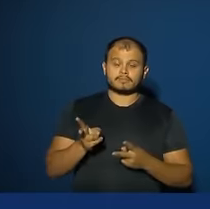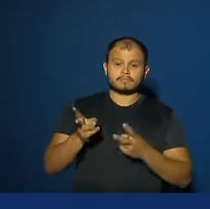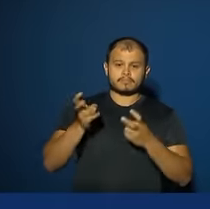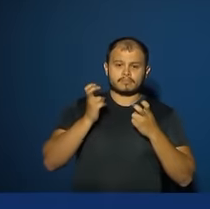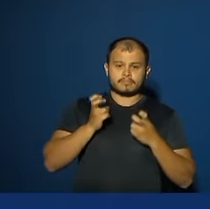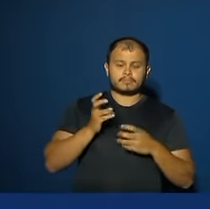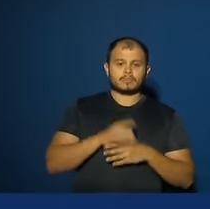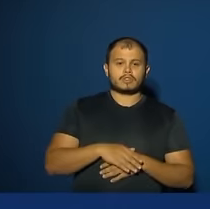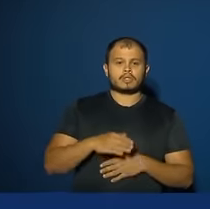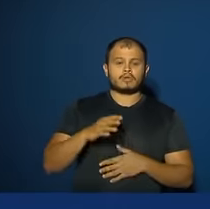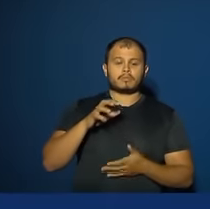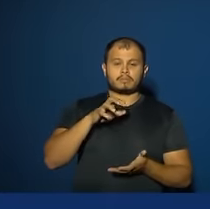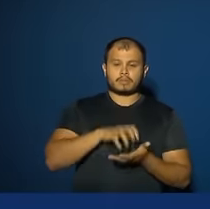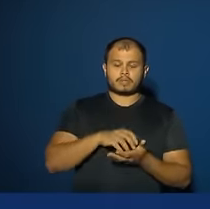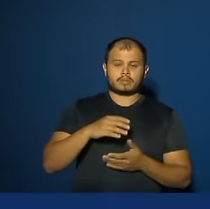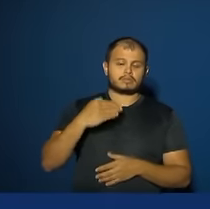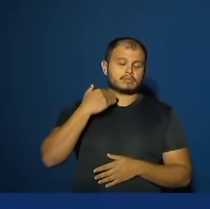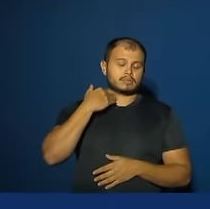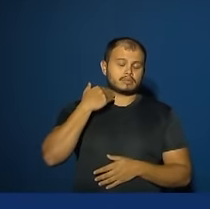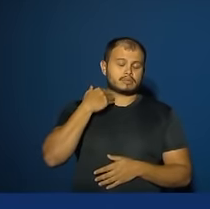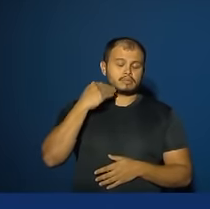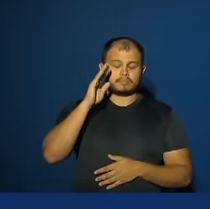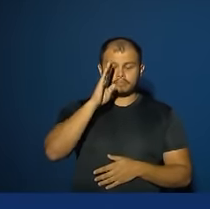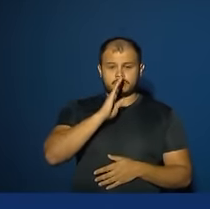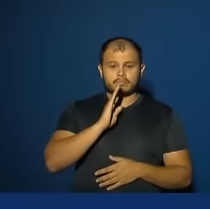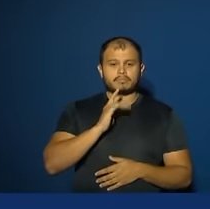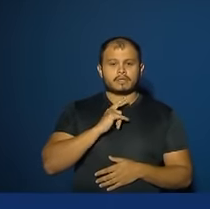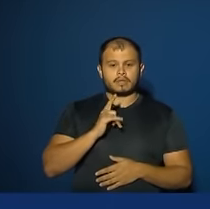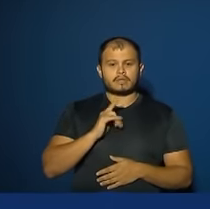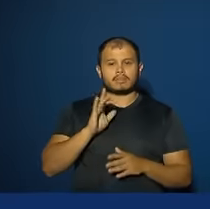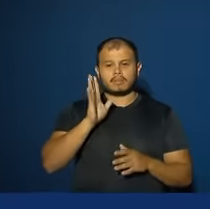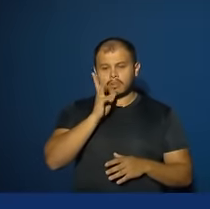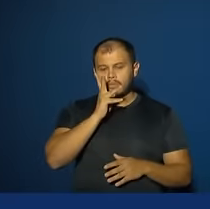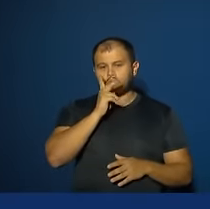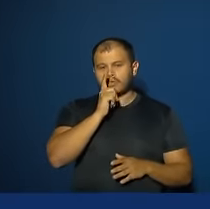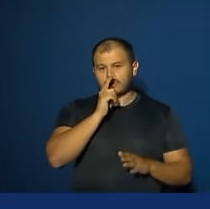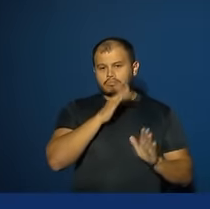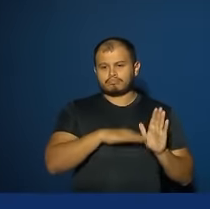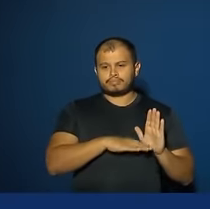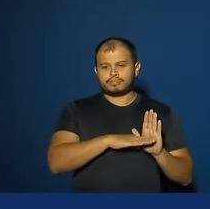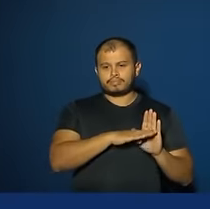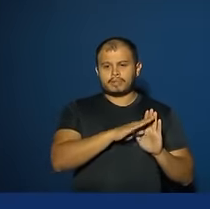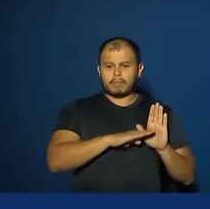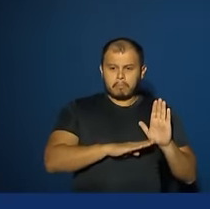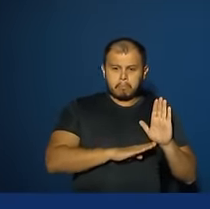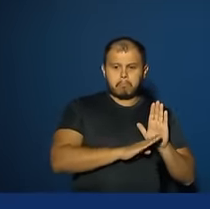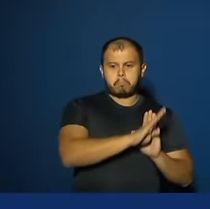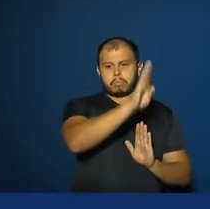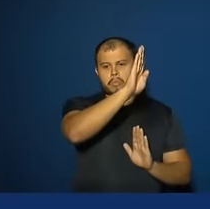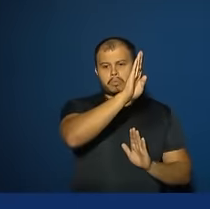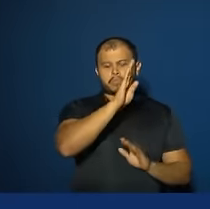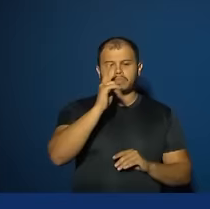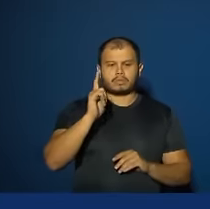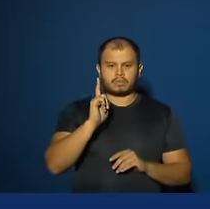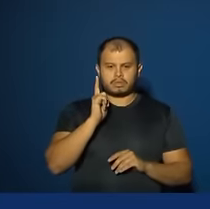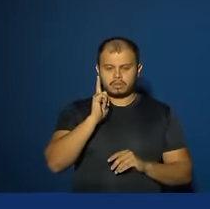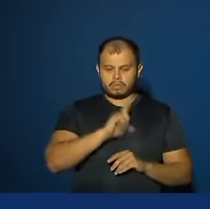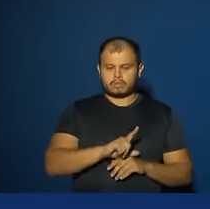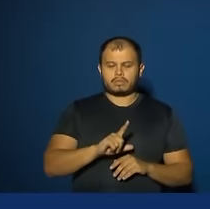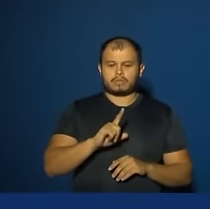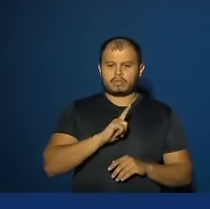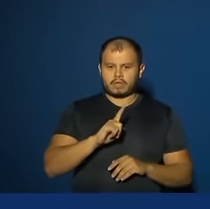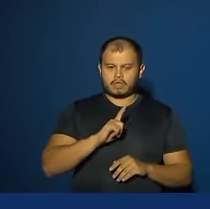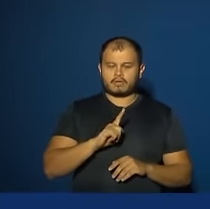Fed, o Banco Central americano, ele demorou um pouco para subir, mas quando subiu a taxa de juros, subiu de maneira agressiva, a taxa de